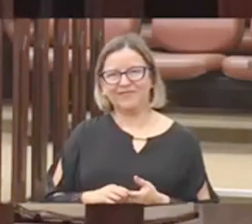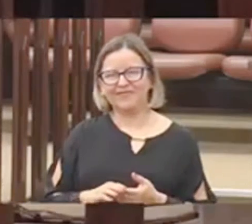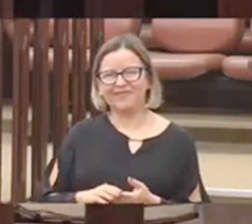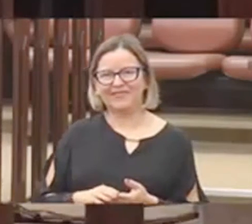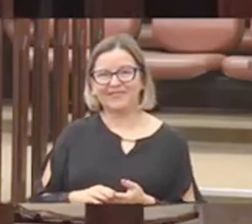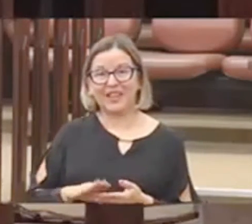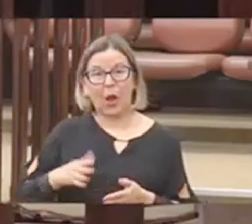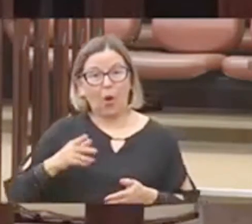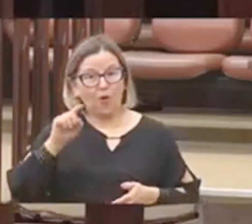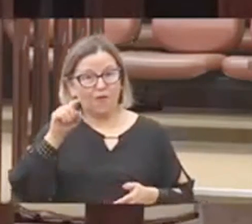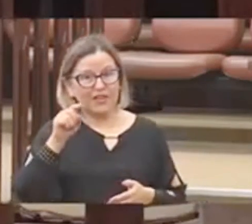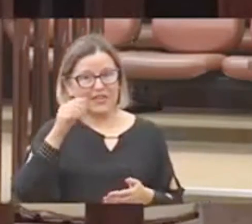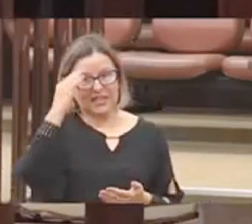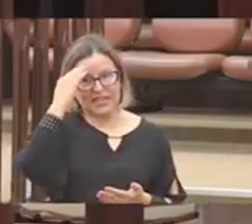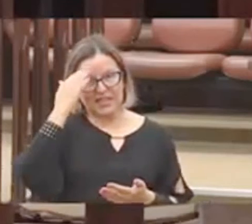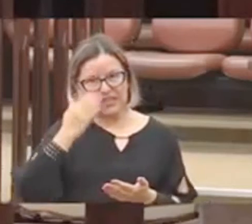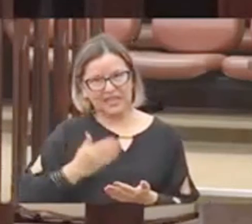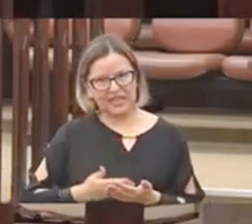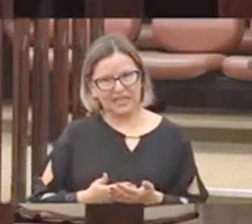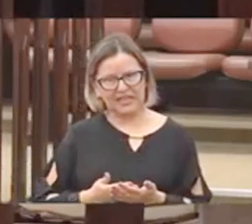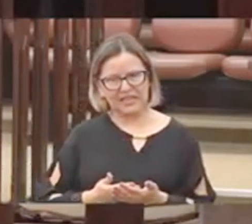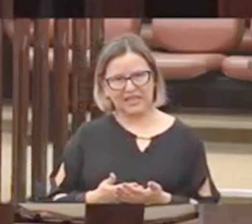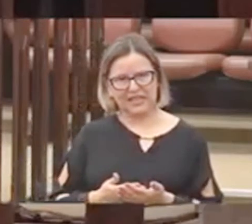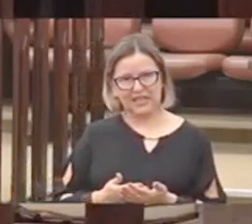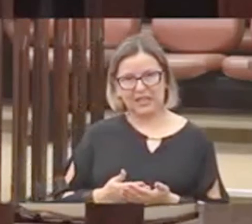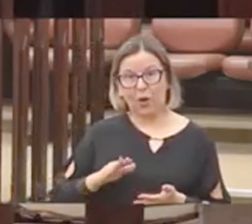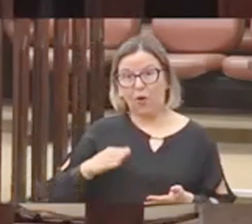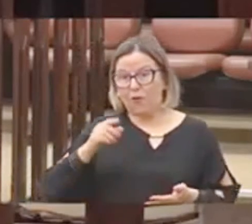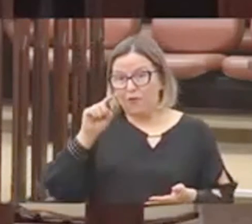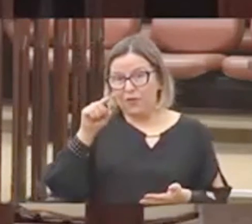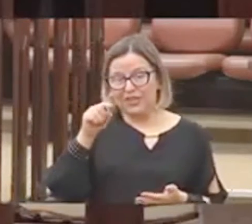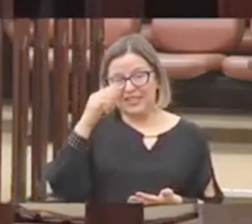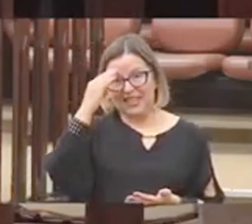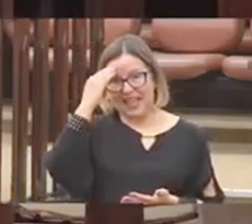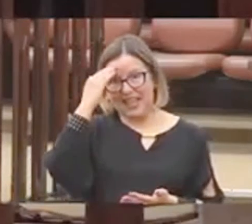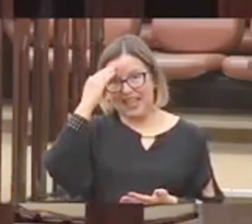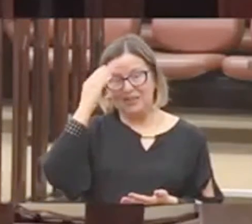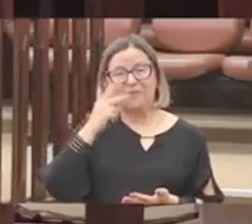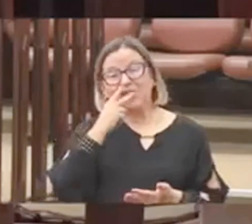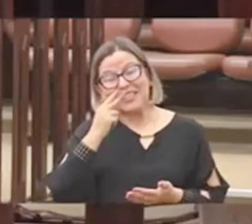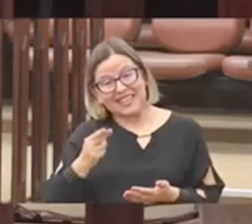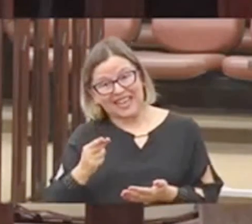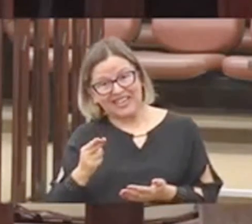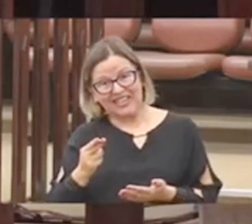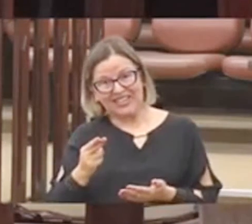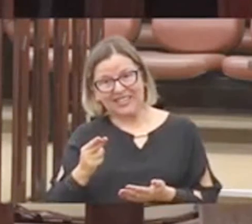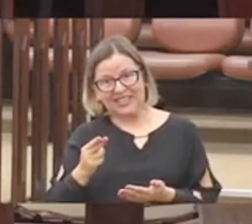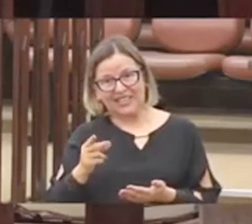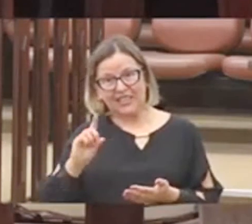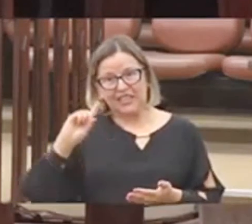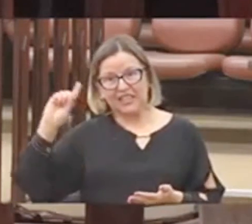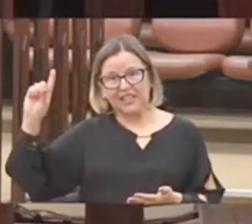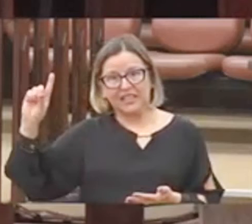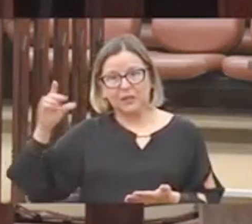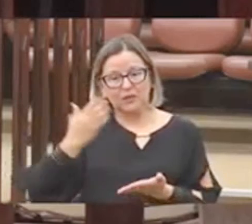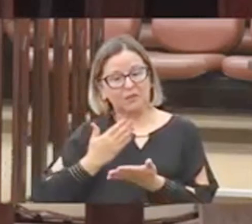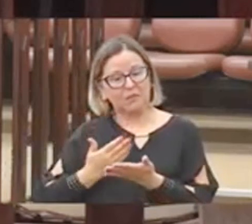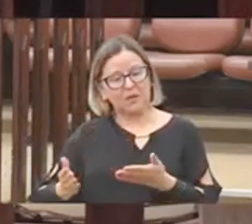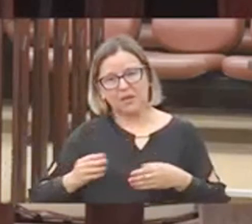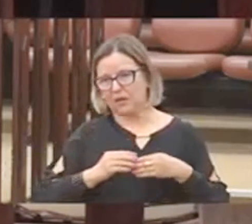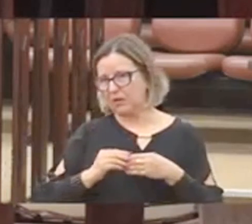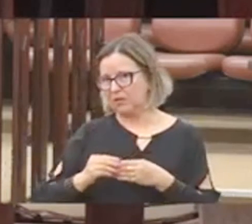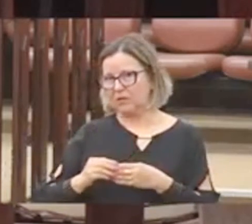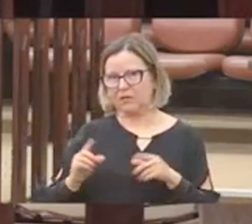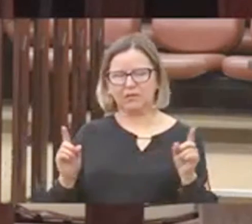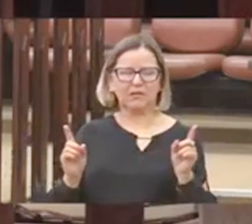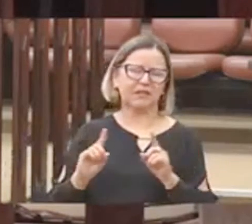Ou você crê que o Senhor não tem o controle, que tudo que está acontecendo no mundo não tem a permissão divina? É